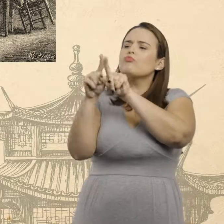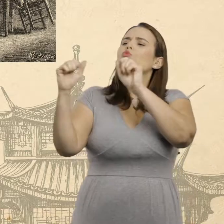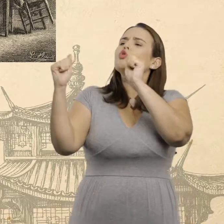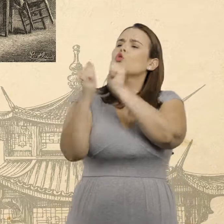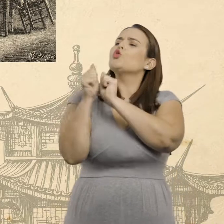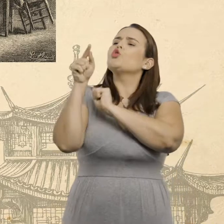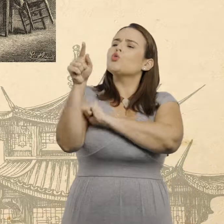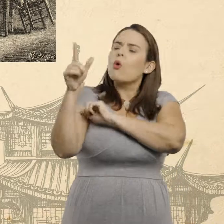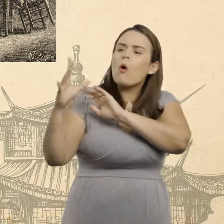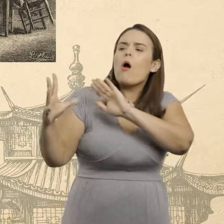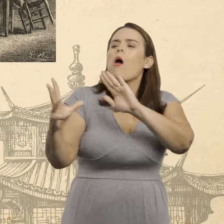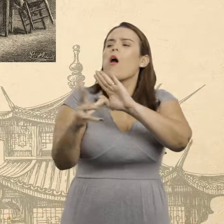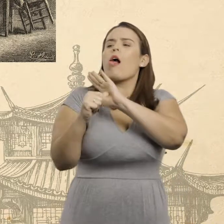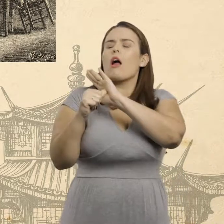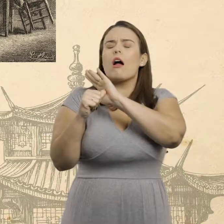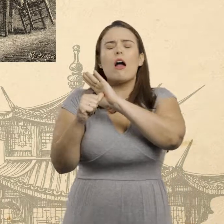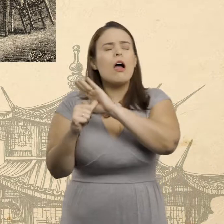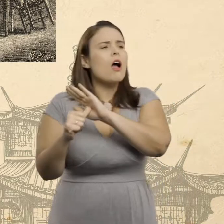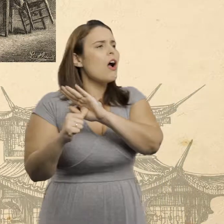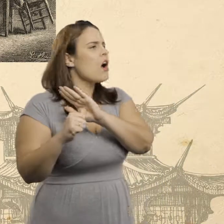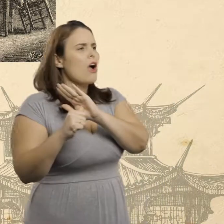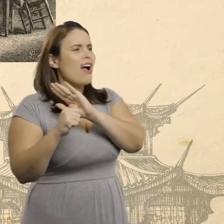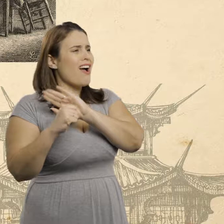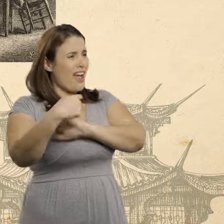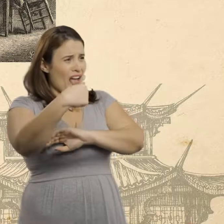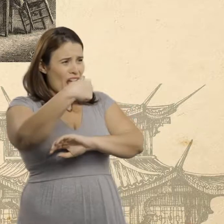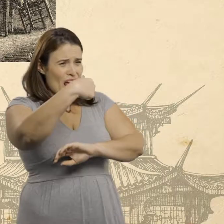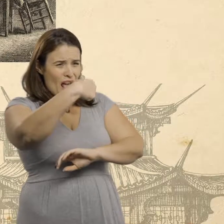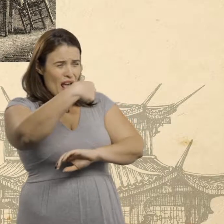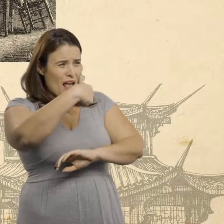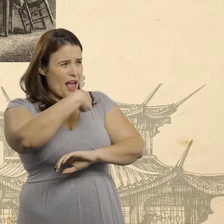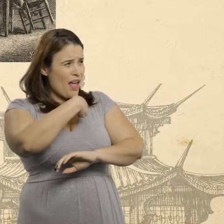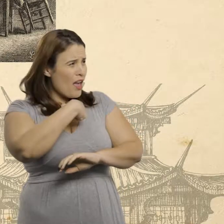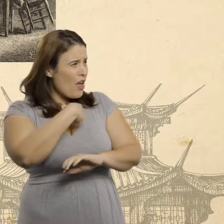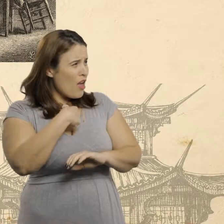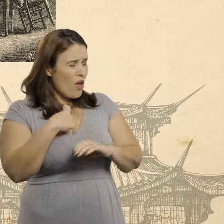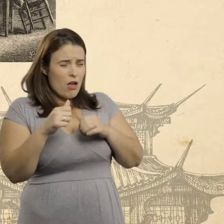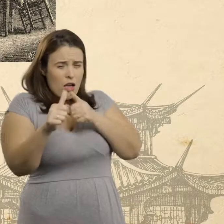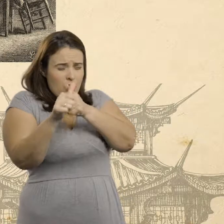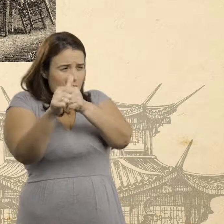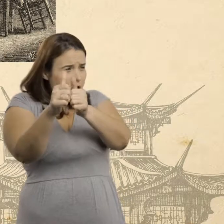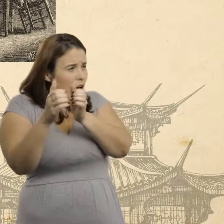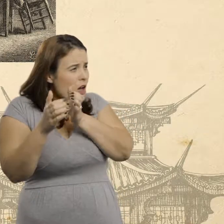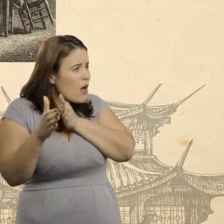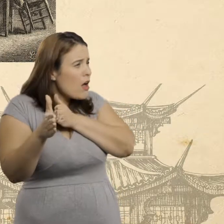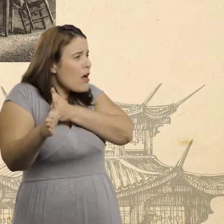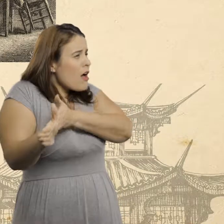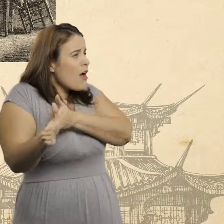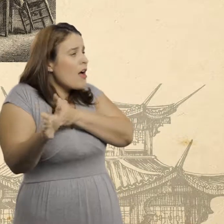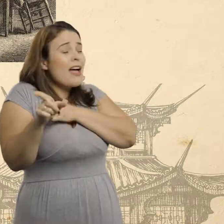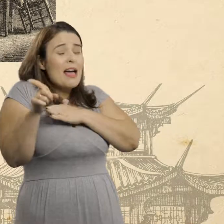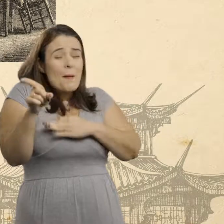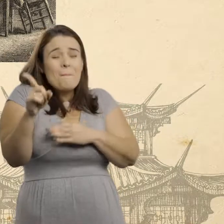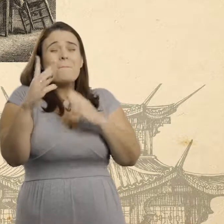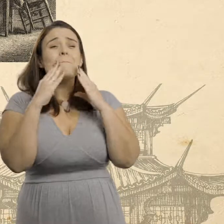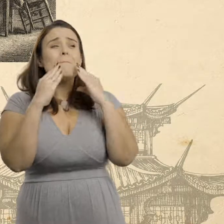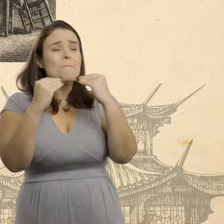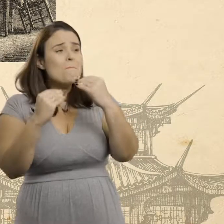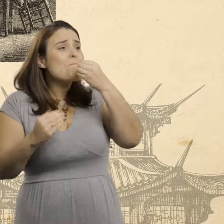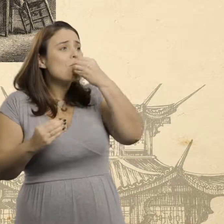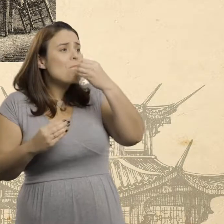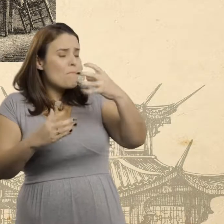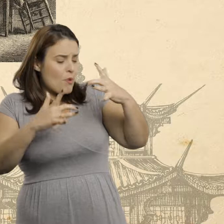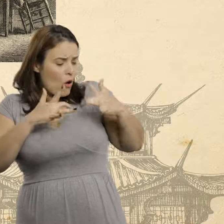preso por ser cúmplice do ladrão. Passepartout disse que não iria trair o Sr. Fogg. Ele falou que o patrão era um homem bom